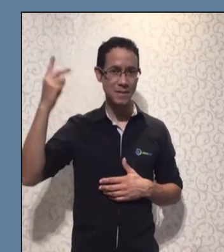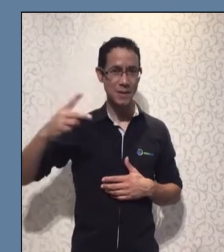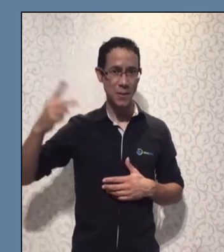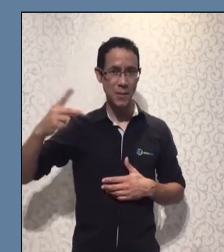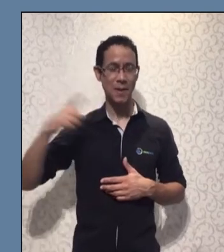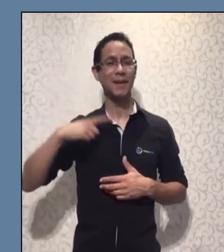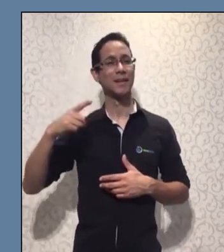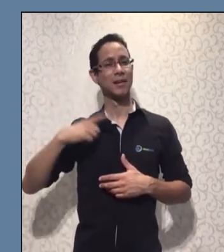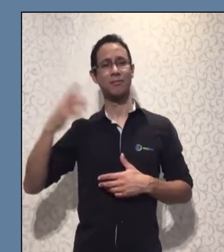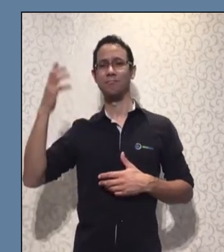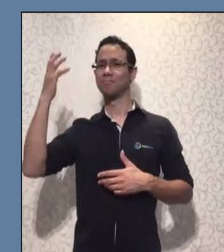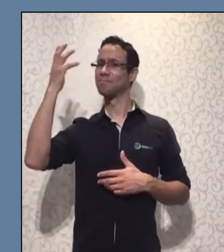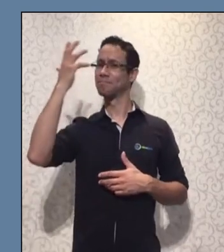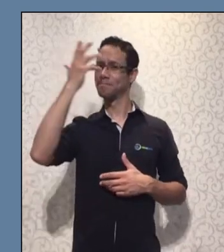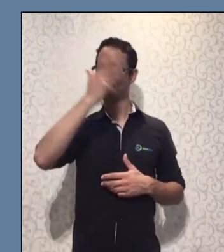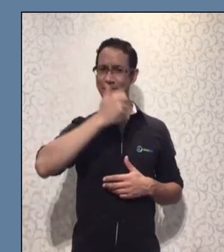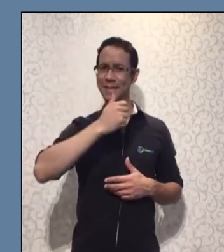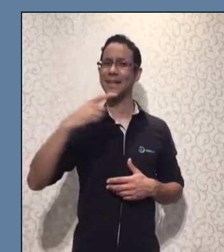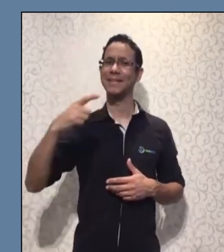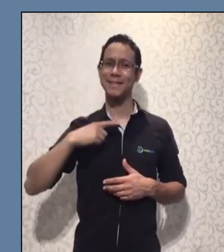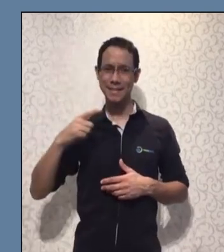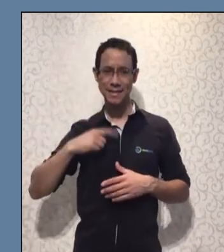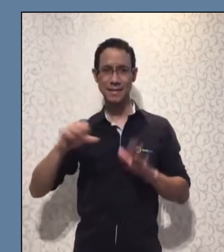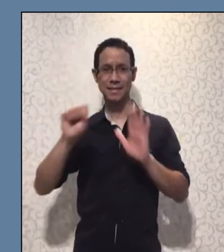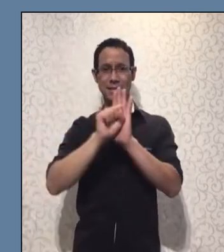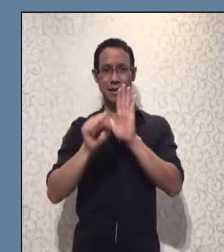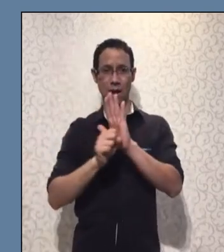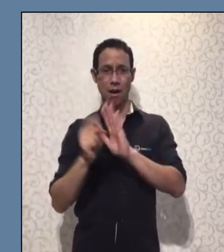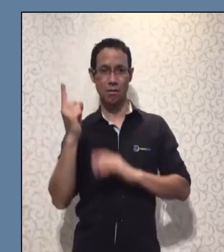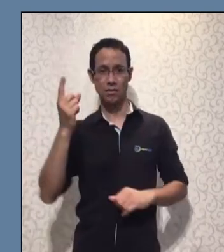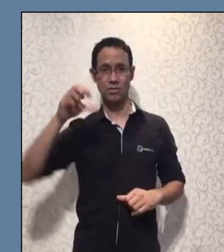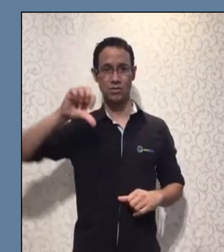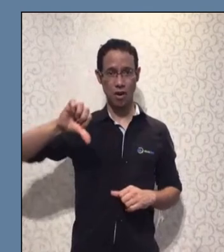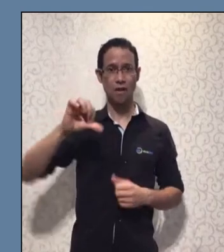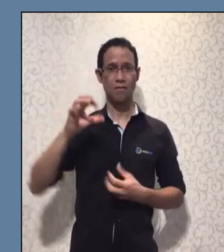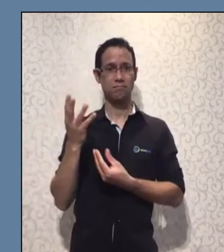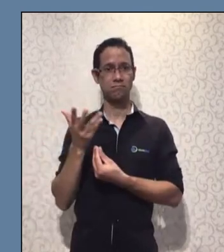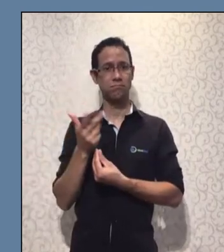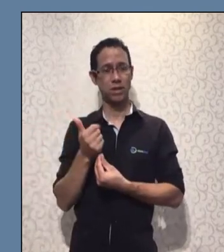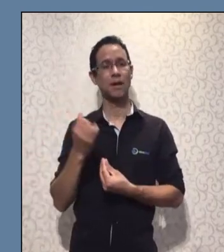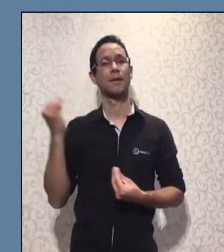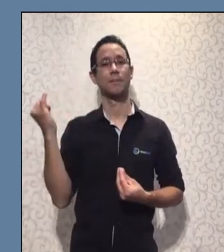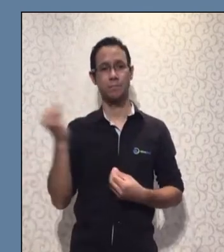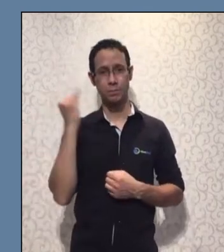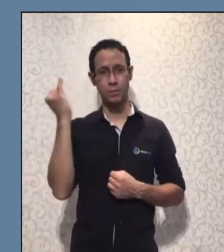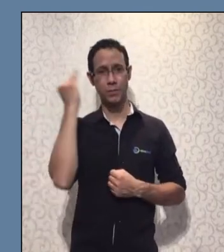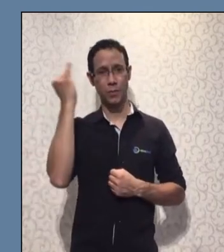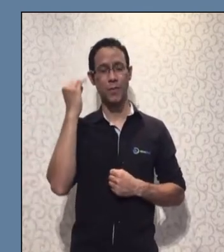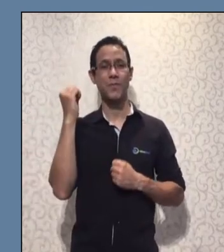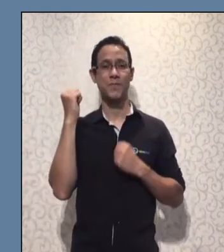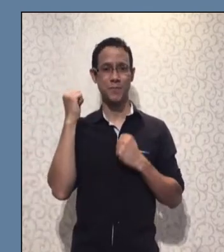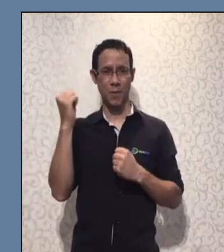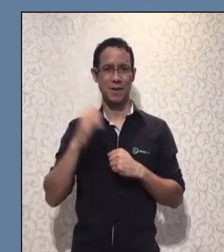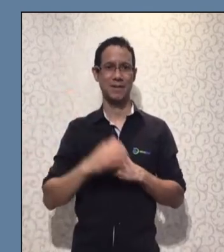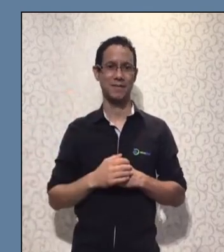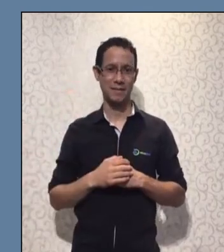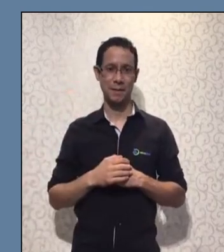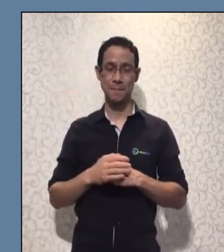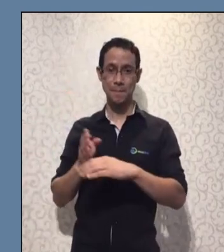de arte do século XIX que é muito importante, que é muito forte. Mas quando você entrava lá, eu como